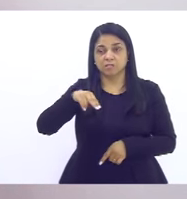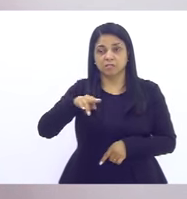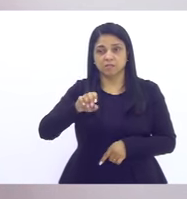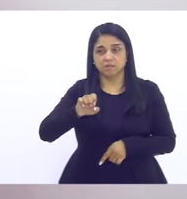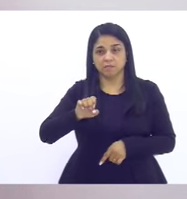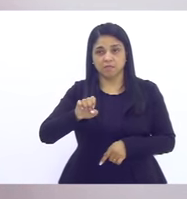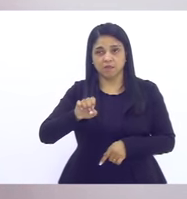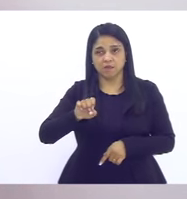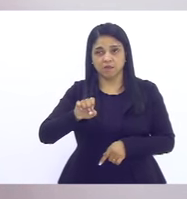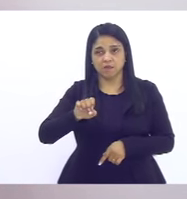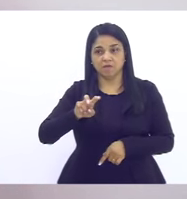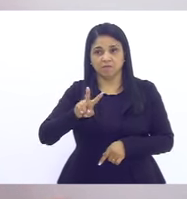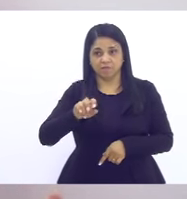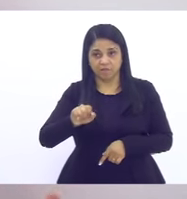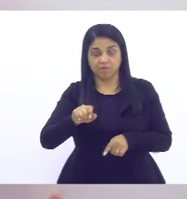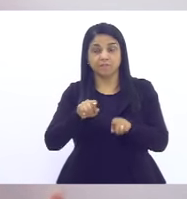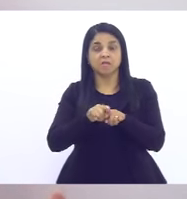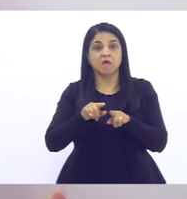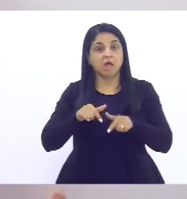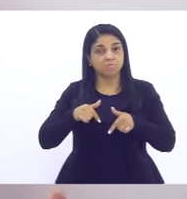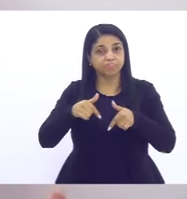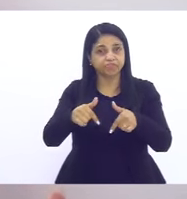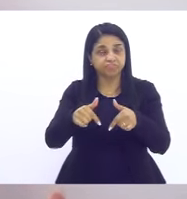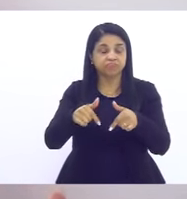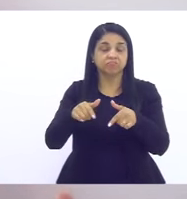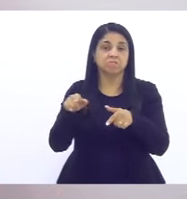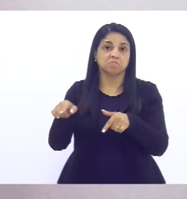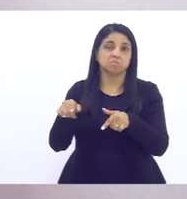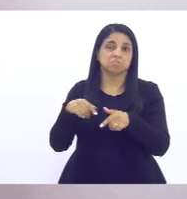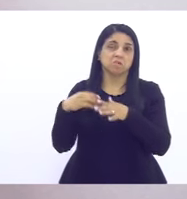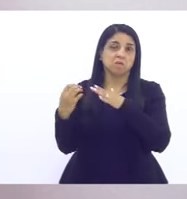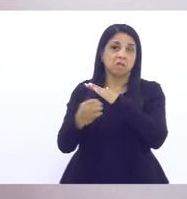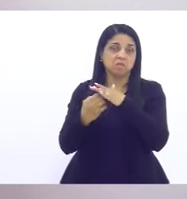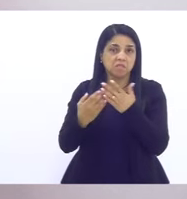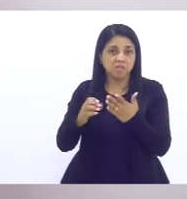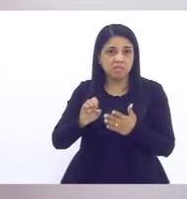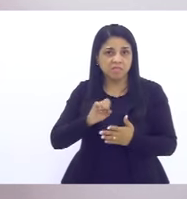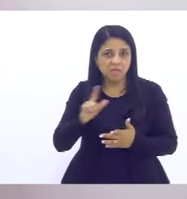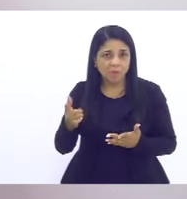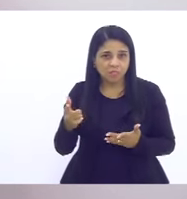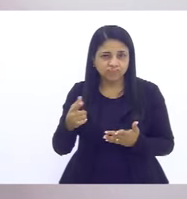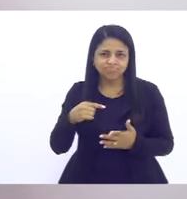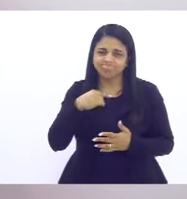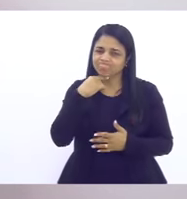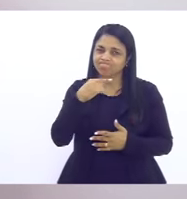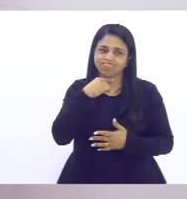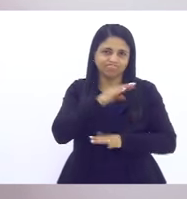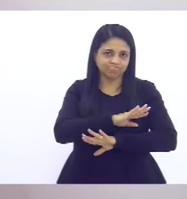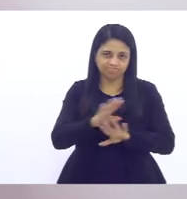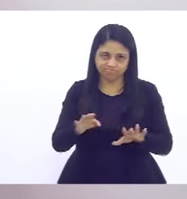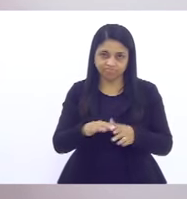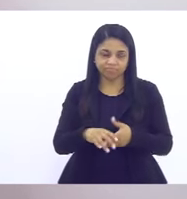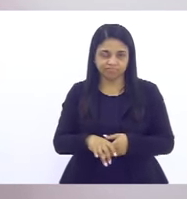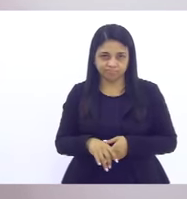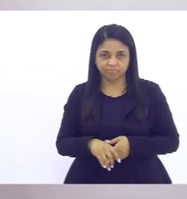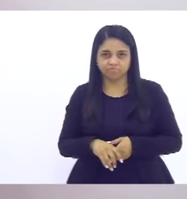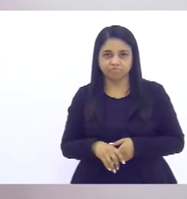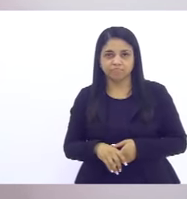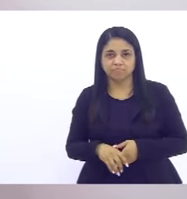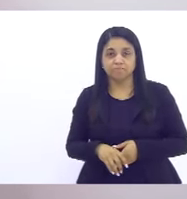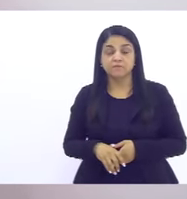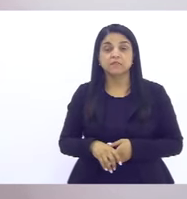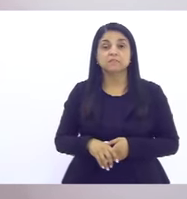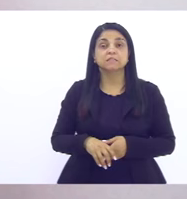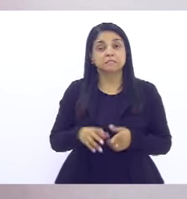poderia atuar mediante acionamento da ANEEL, isso se traduz em nada. Então, se é para